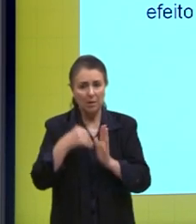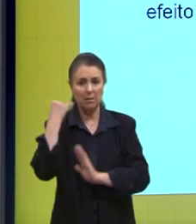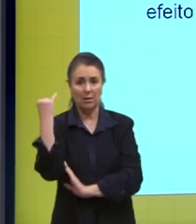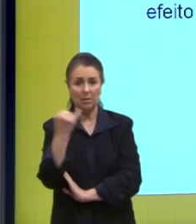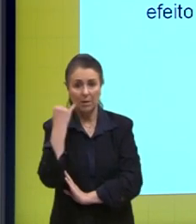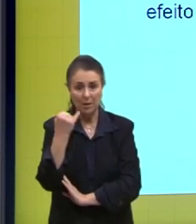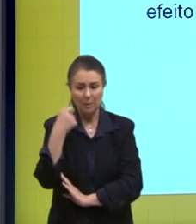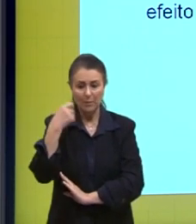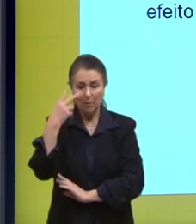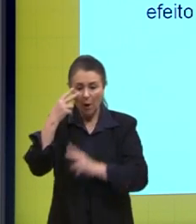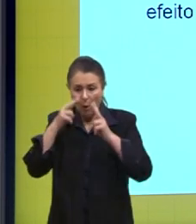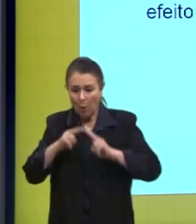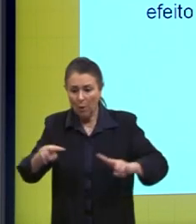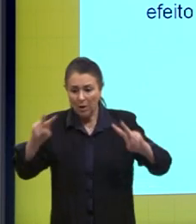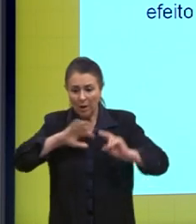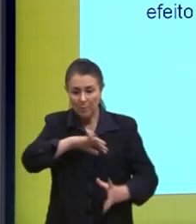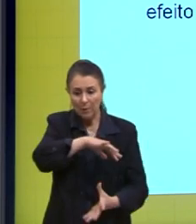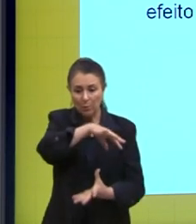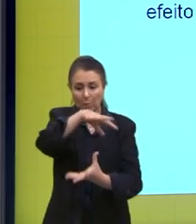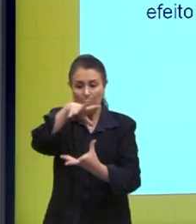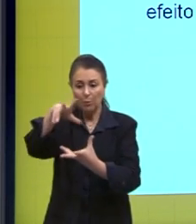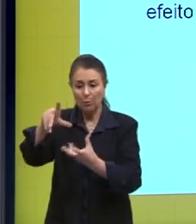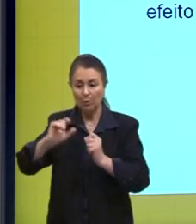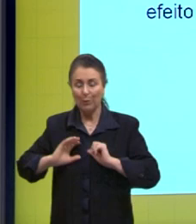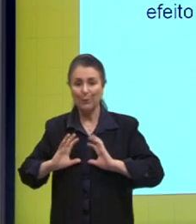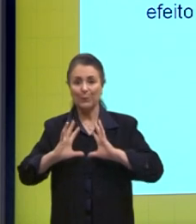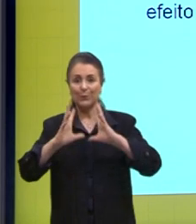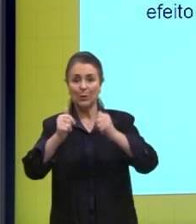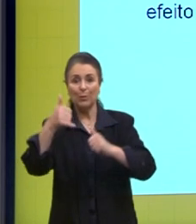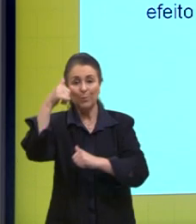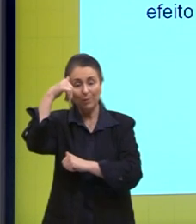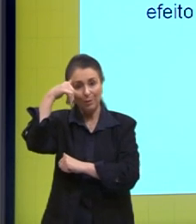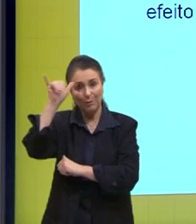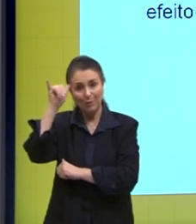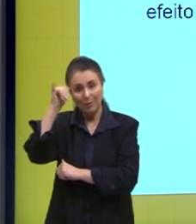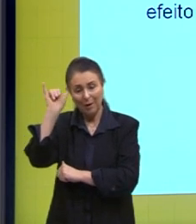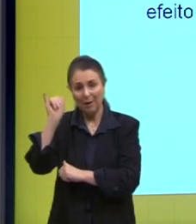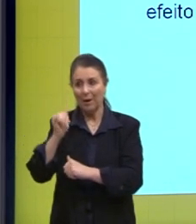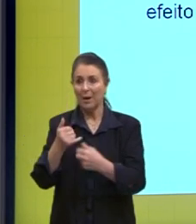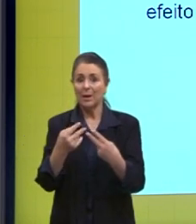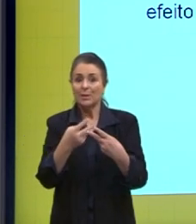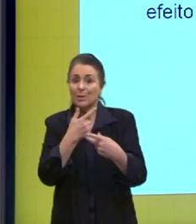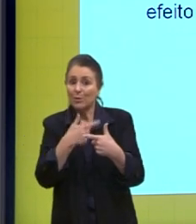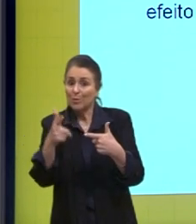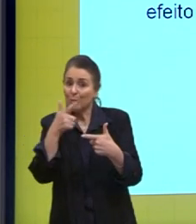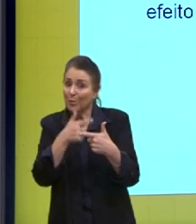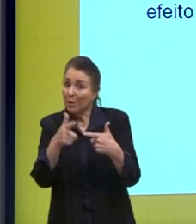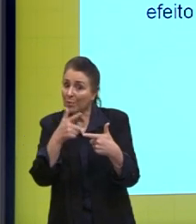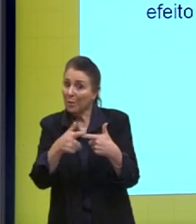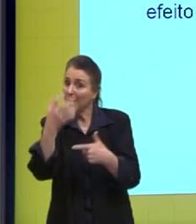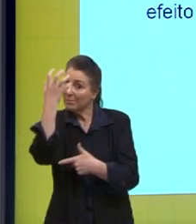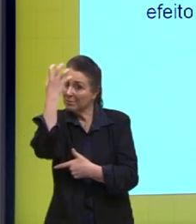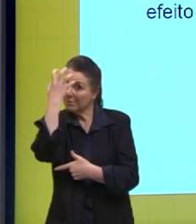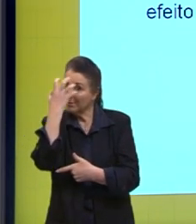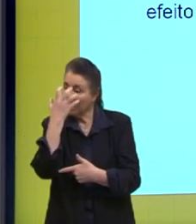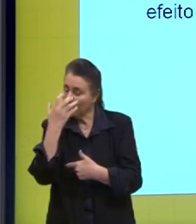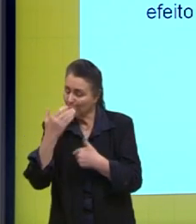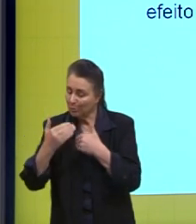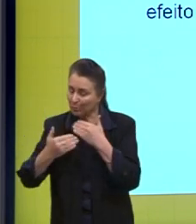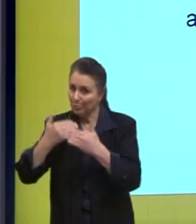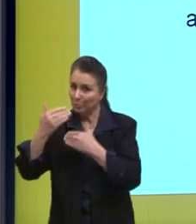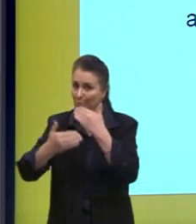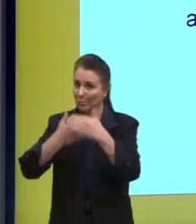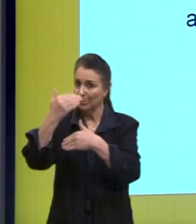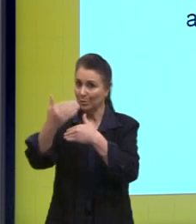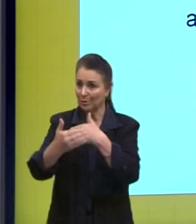olhar para o todo né para evitar Então essas rachaduras no processo é